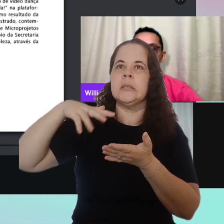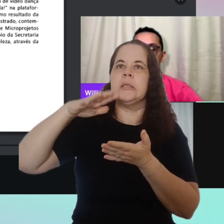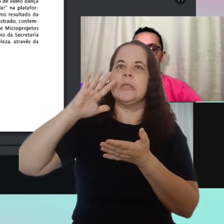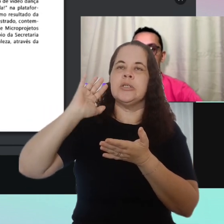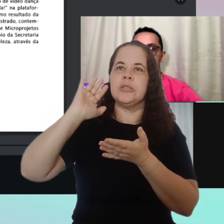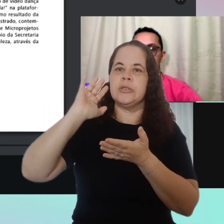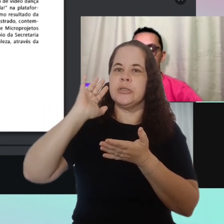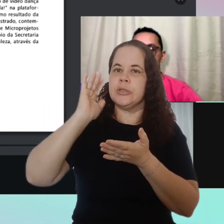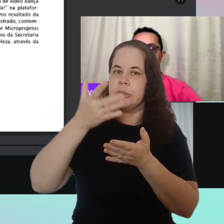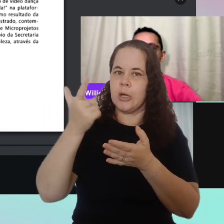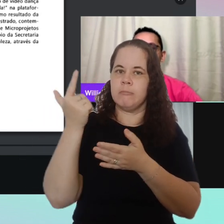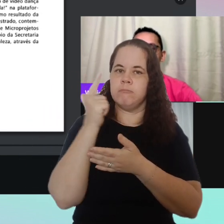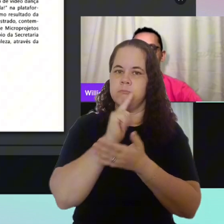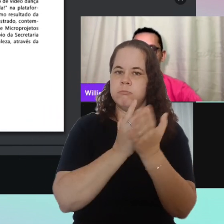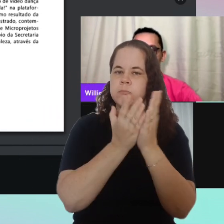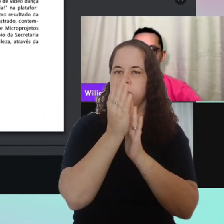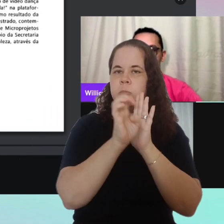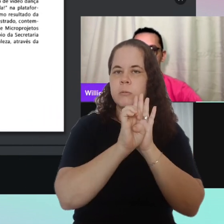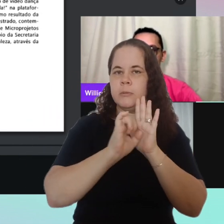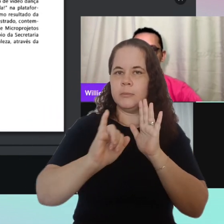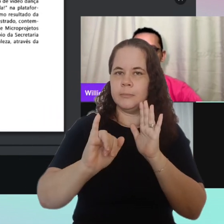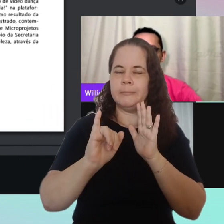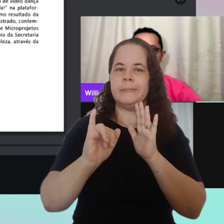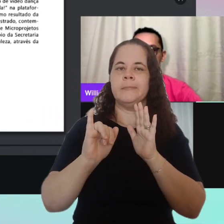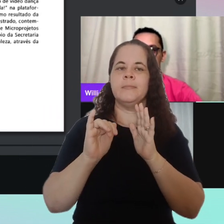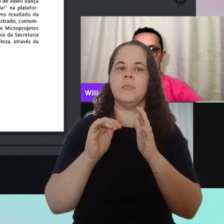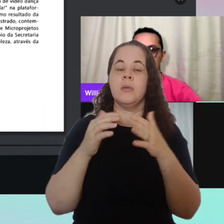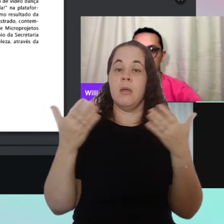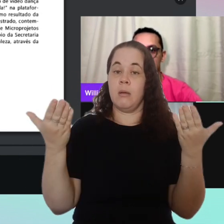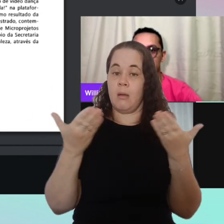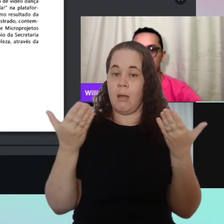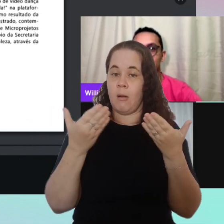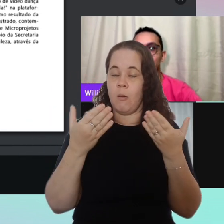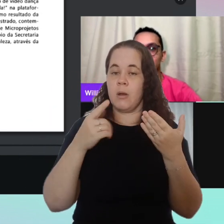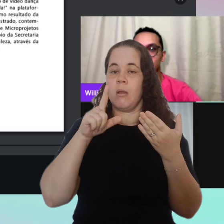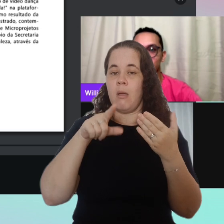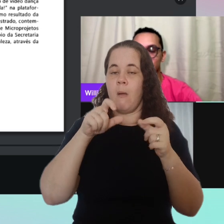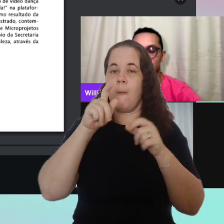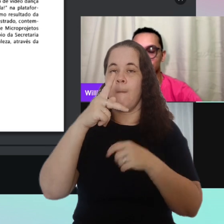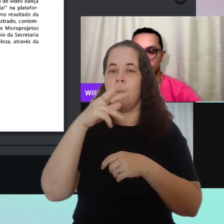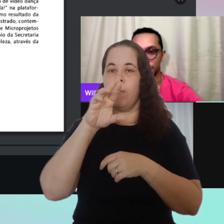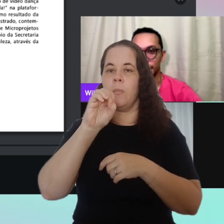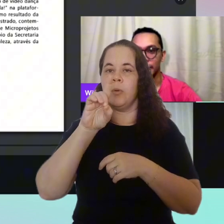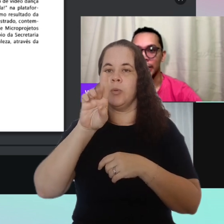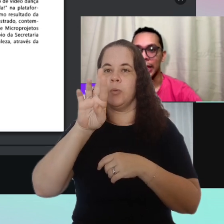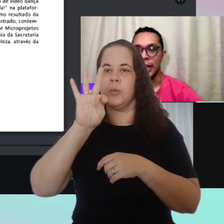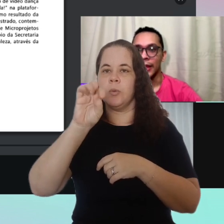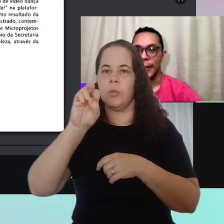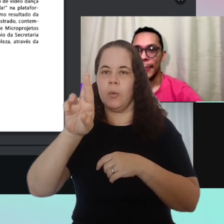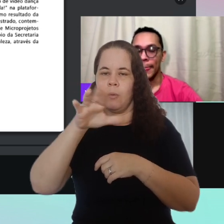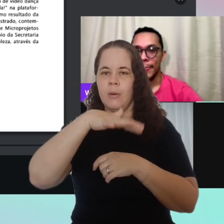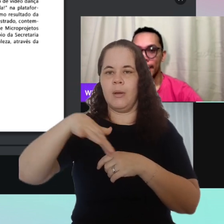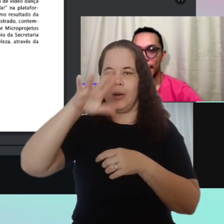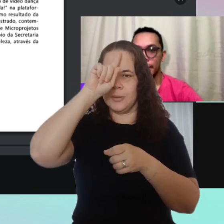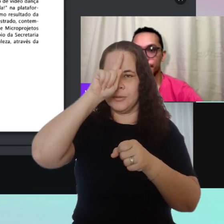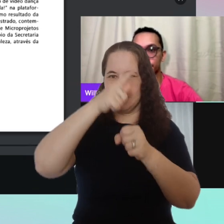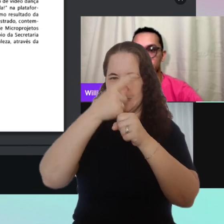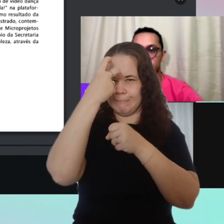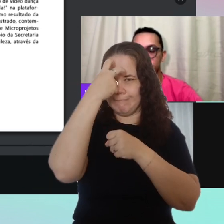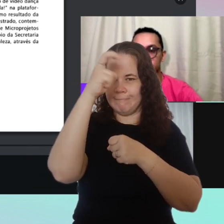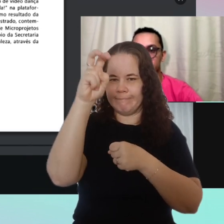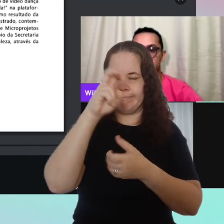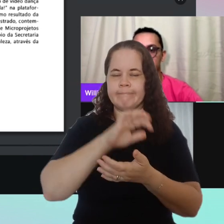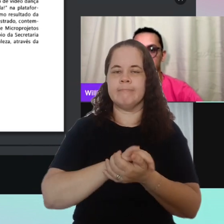também contemplados em editais, mas atualmente ele trabalha como produtor cultural e gestor cultural. Então a gente tem passado